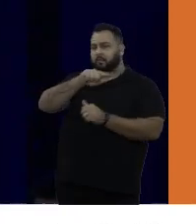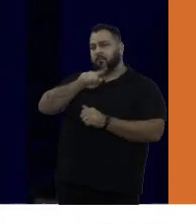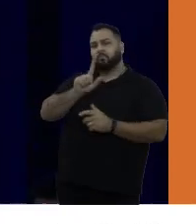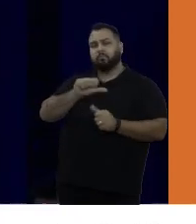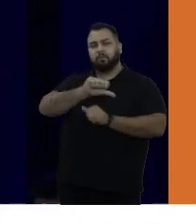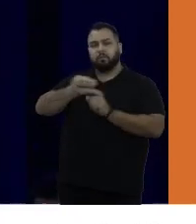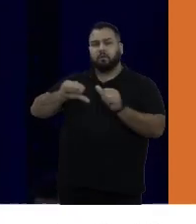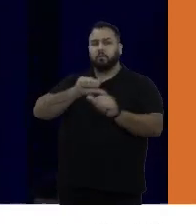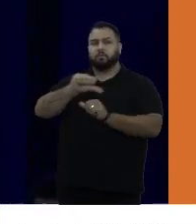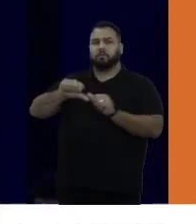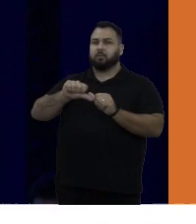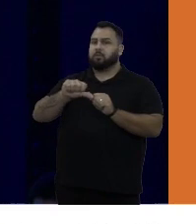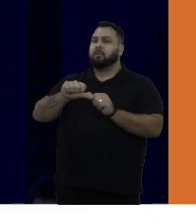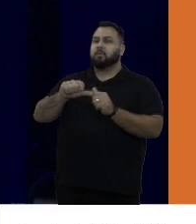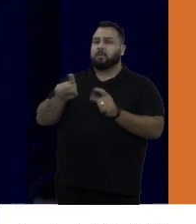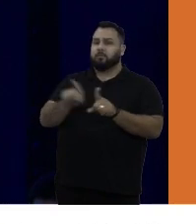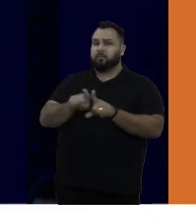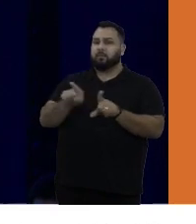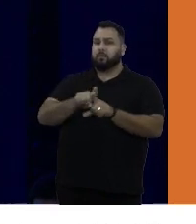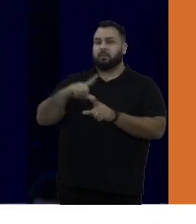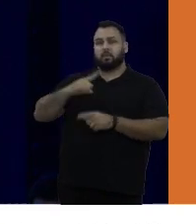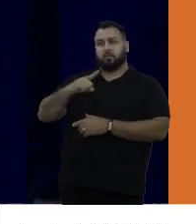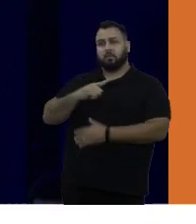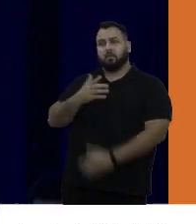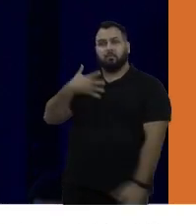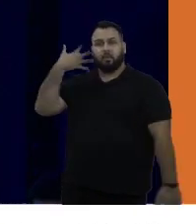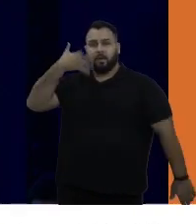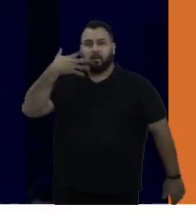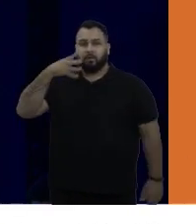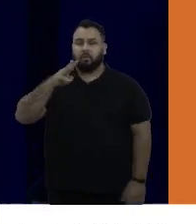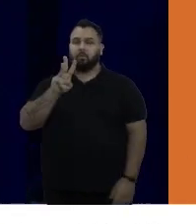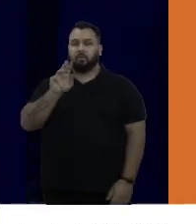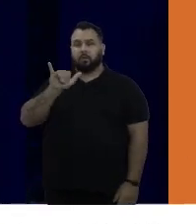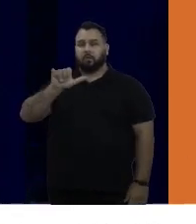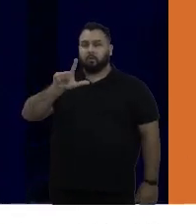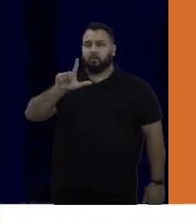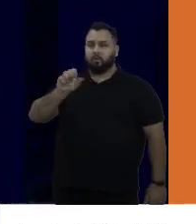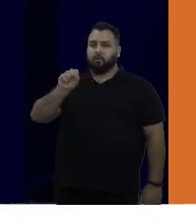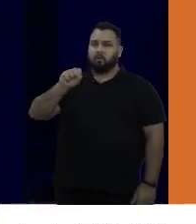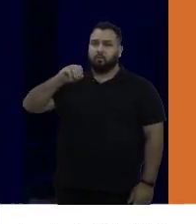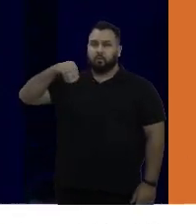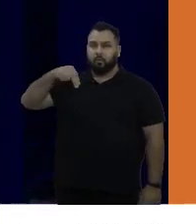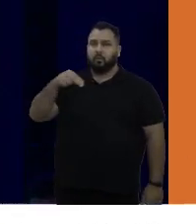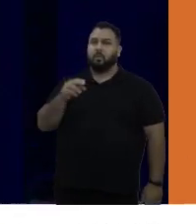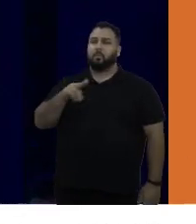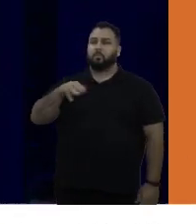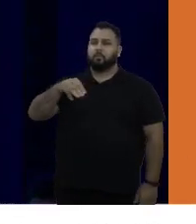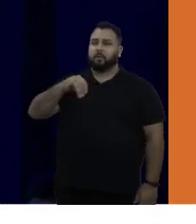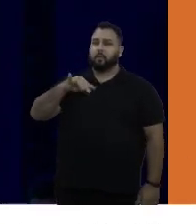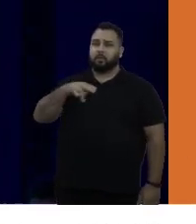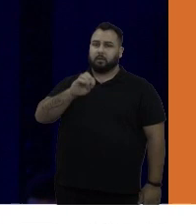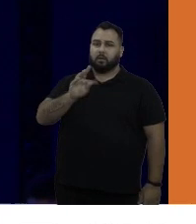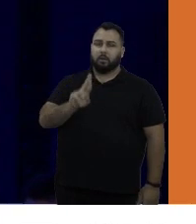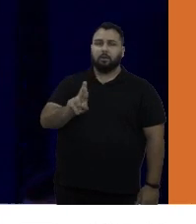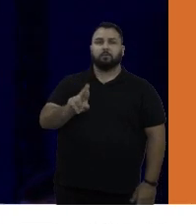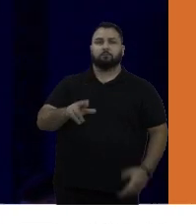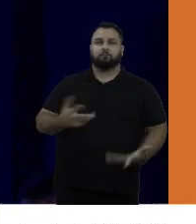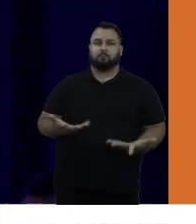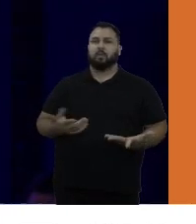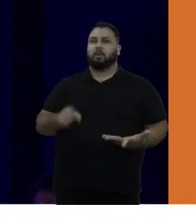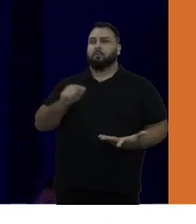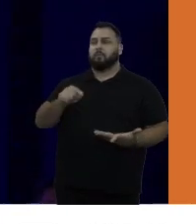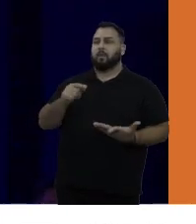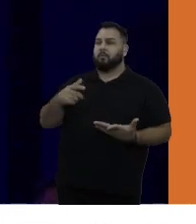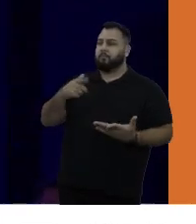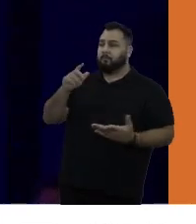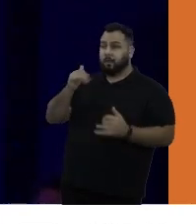mudando. Tem uma outra palestra que eu vou indicar para vocês, do Wilson Miner, o nome dele é Wilson Miner. Tem uma palestra que ele fala